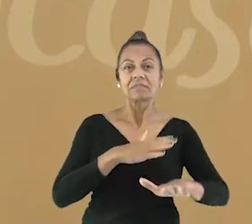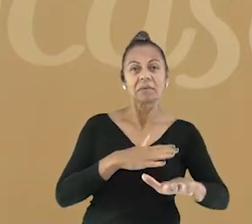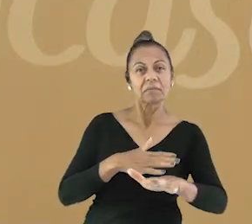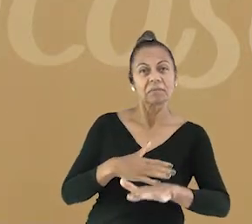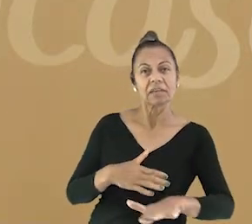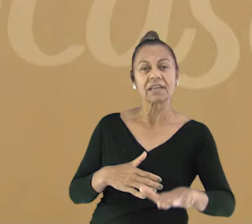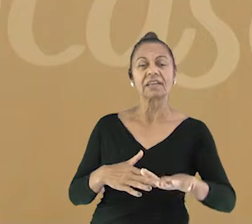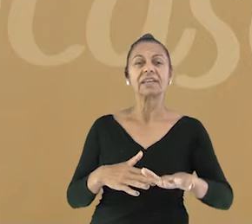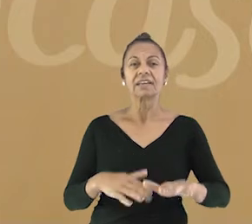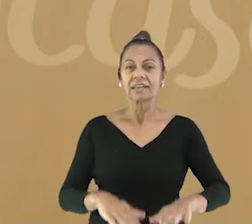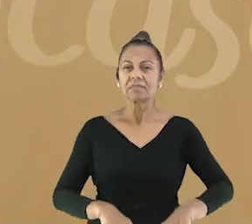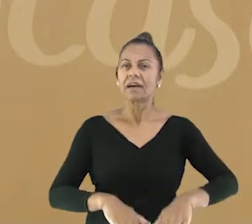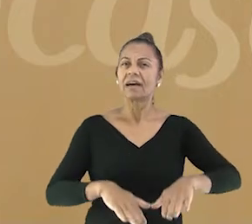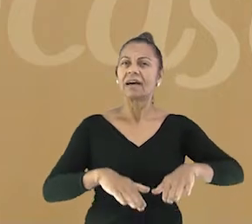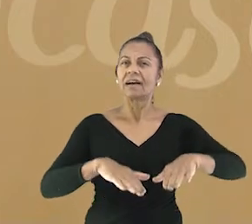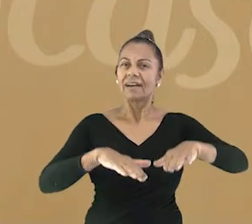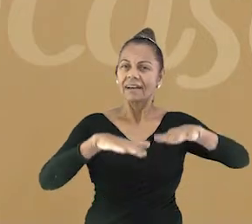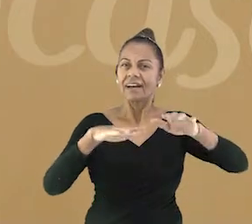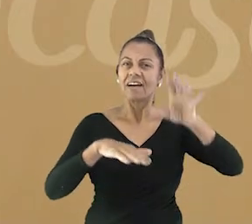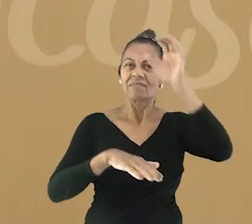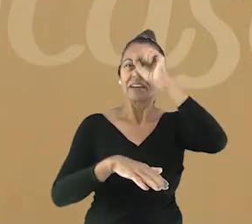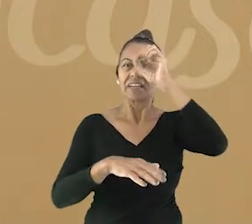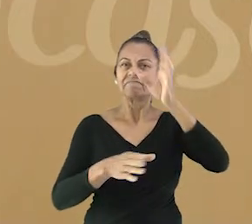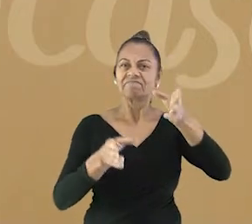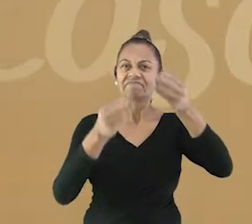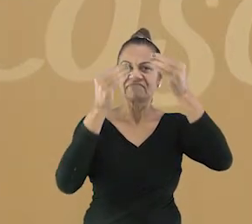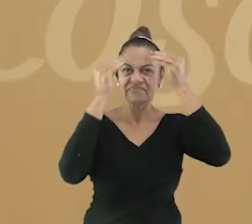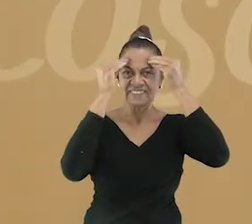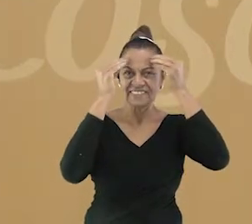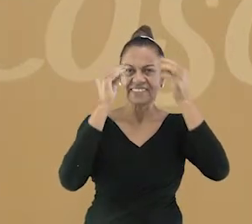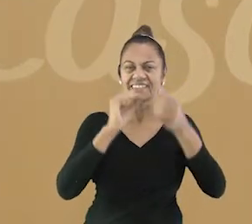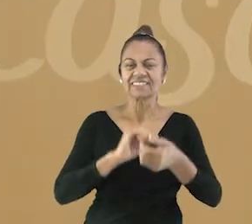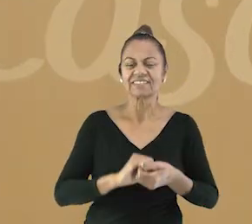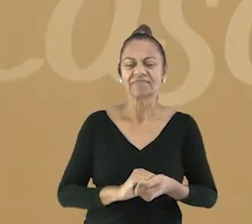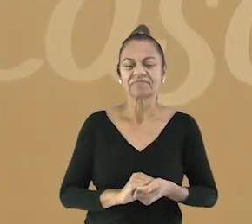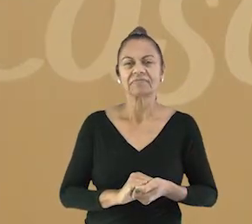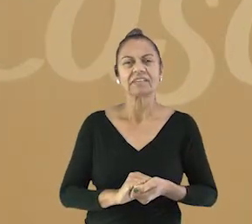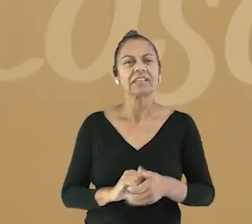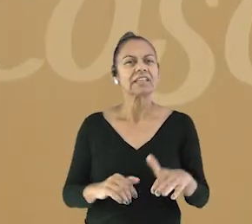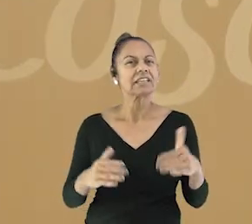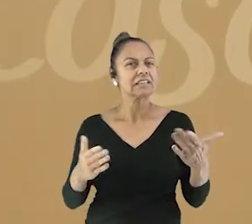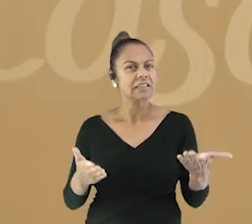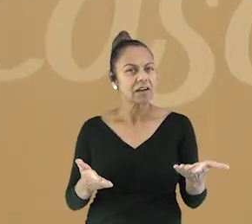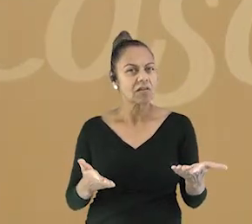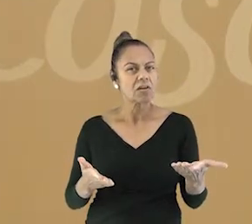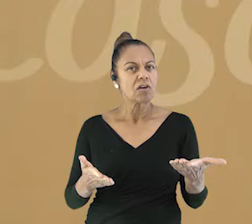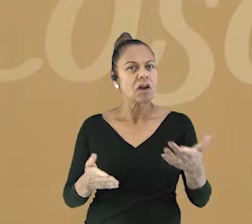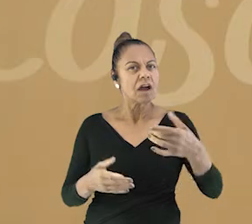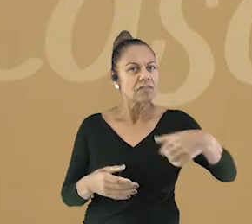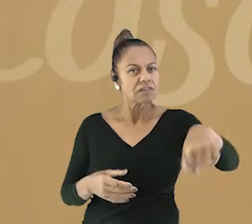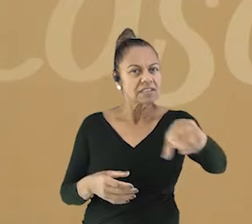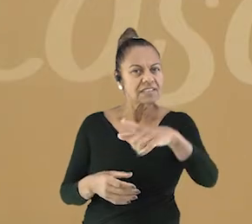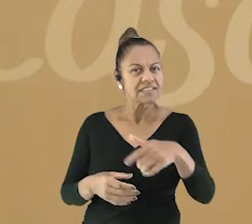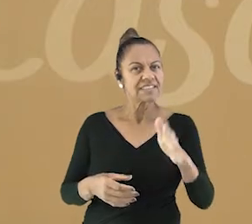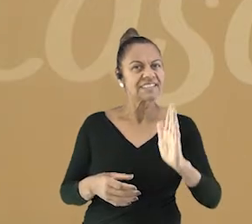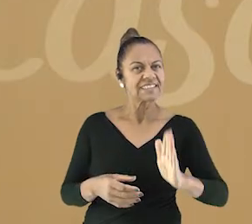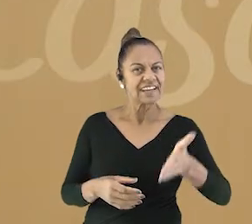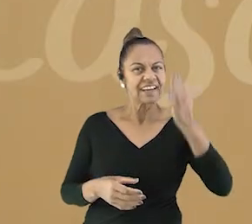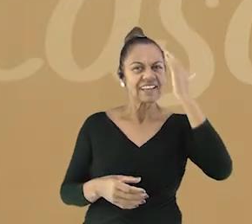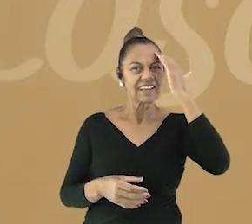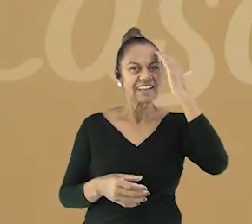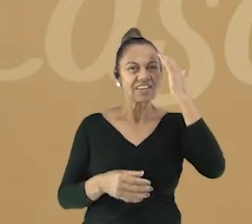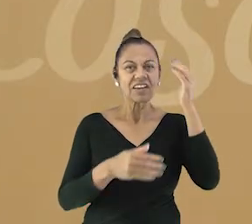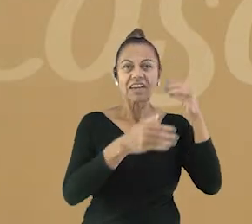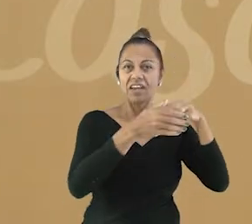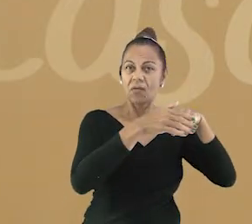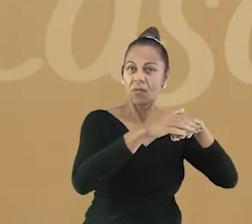esse idioma diferente que é ensinado. Agora que vocês conseguiram entender melhor o que é um hábito e